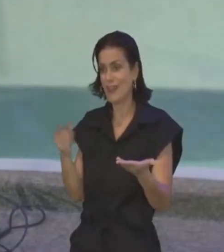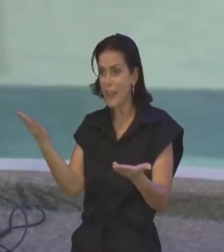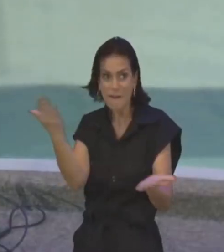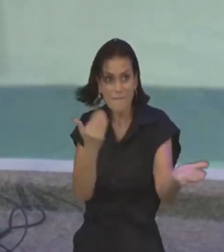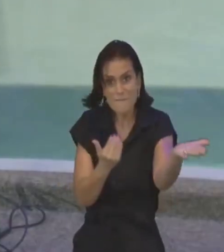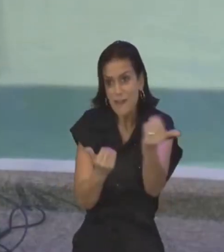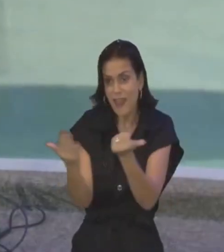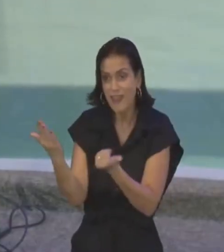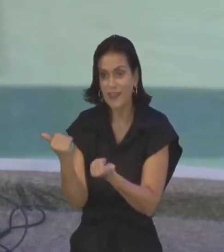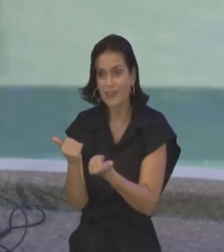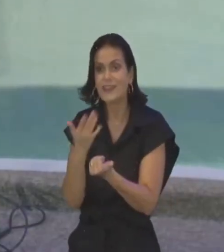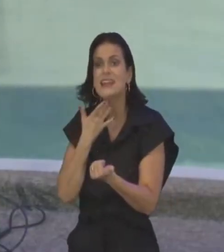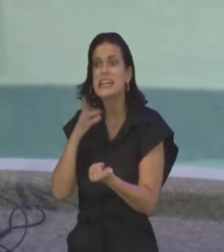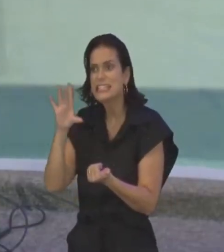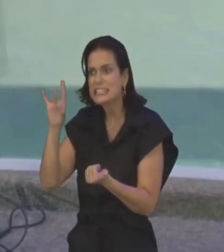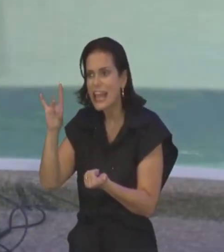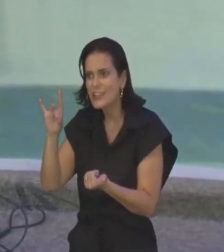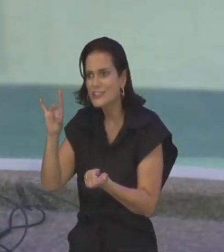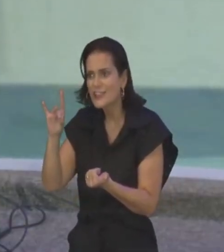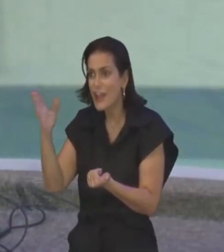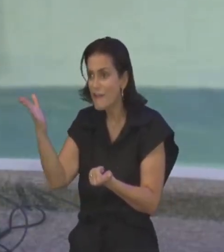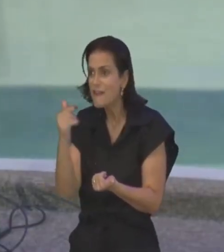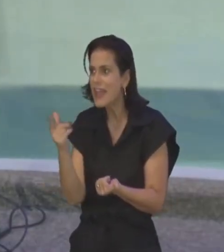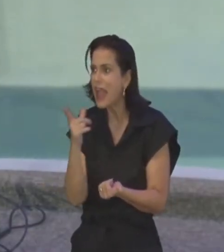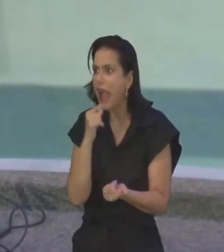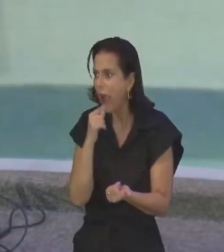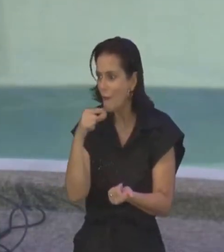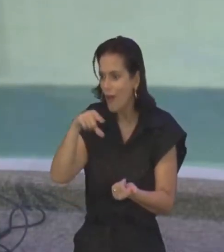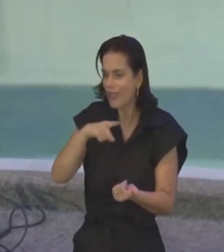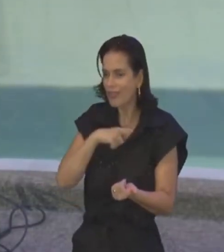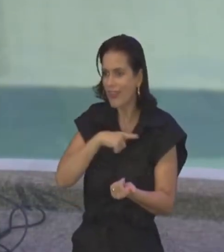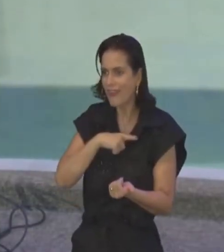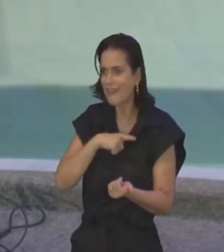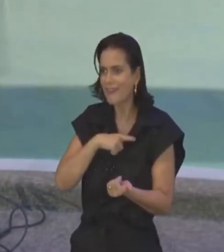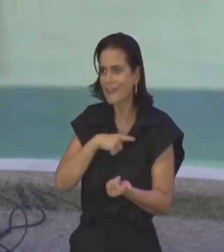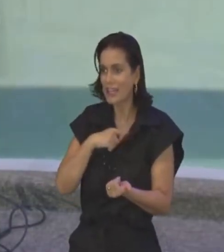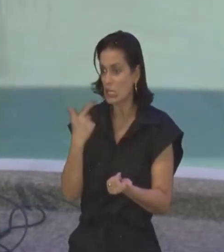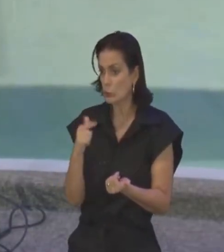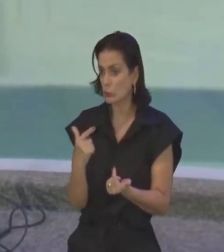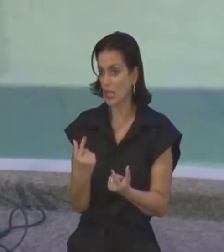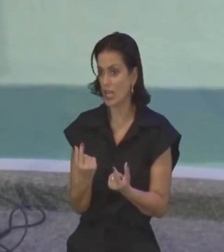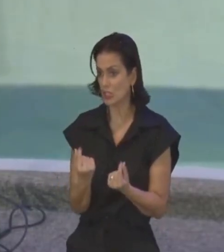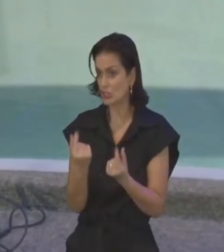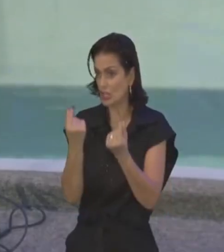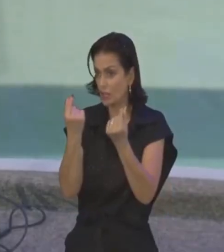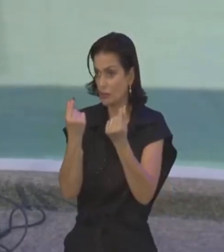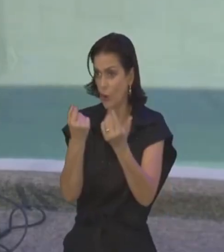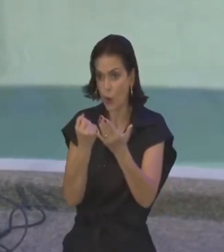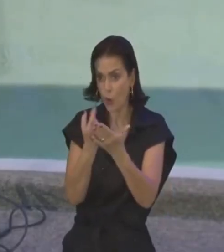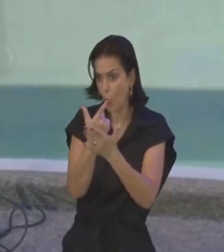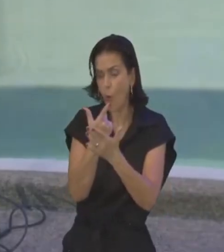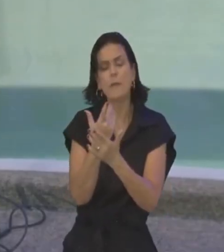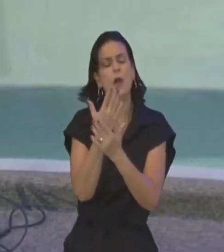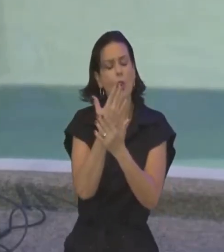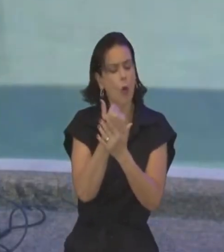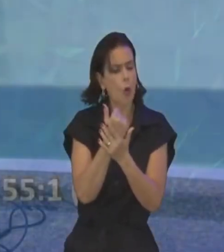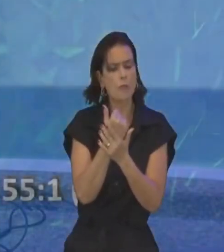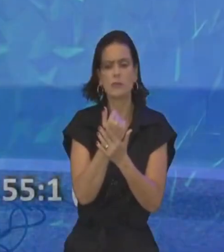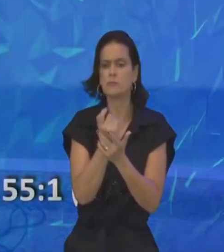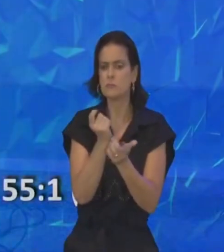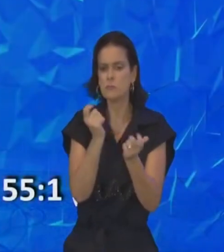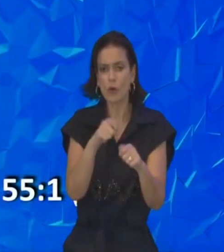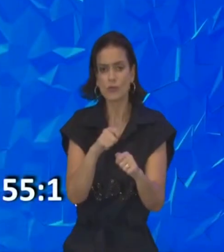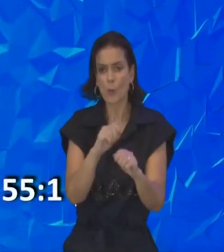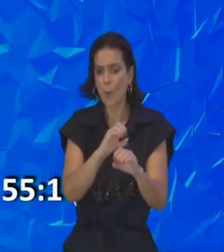todos vocês que têm sede, venham às águas. E vocês que não têm dinheiro, venham, comprem e comam. Sim, venham e comprem